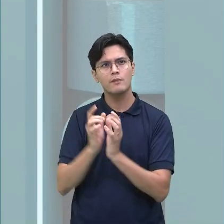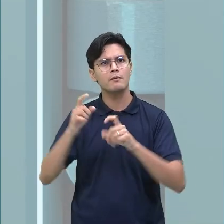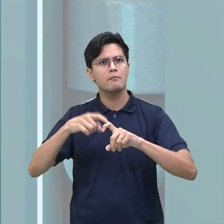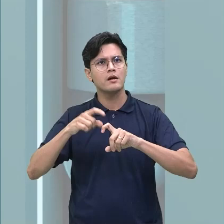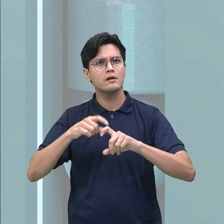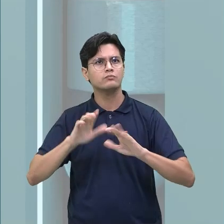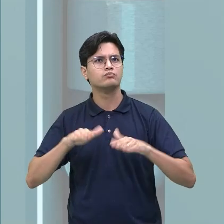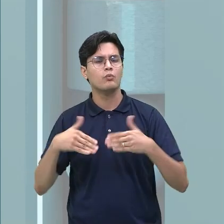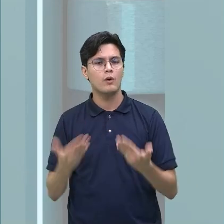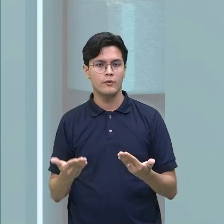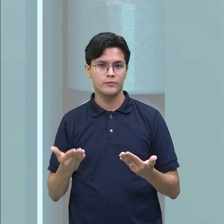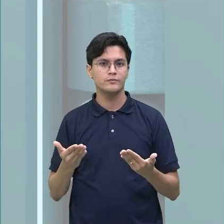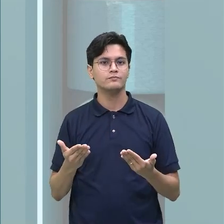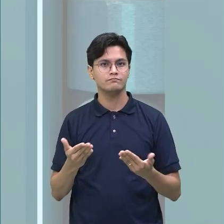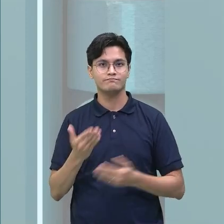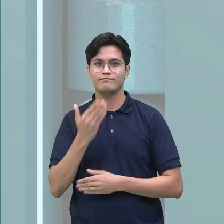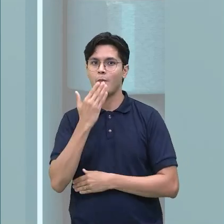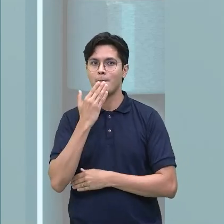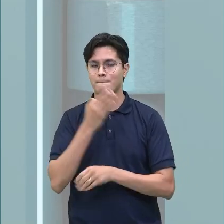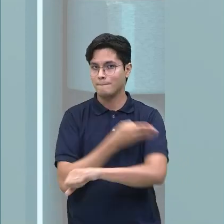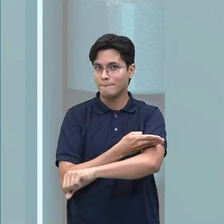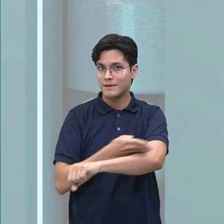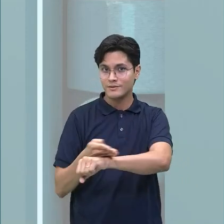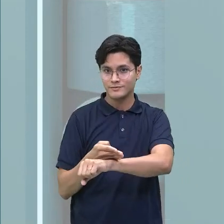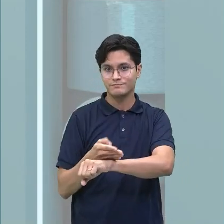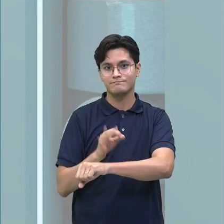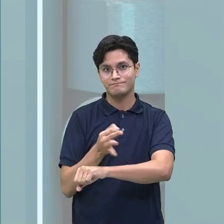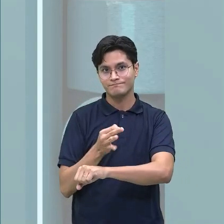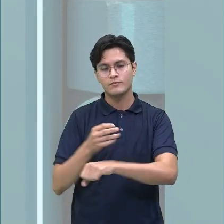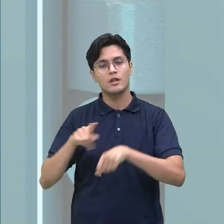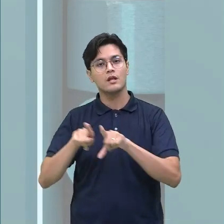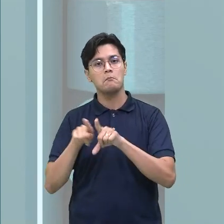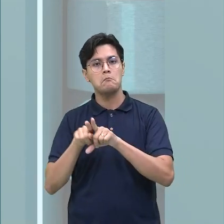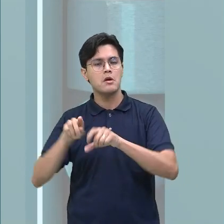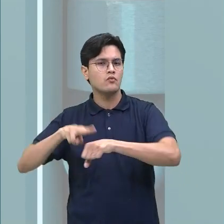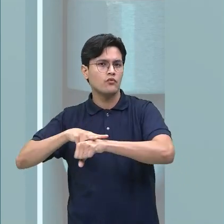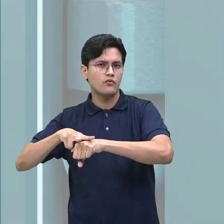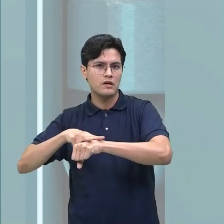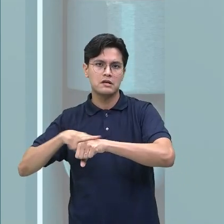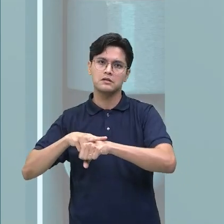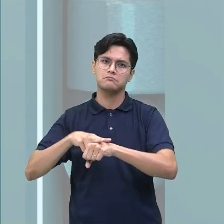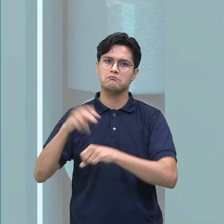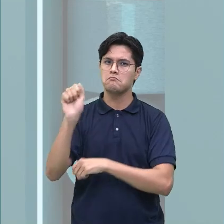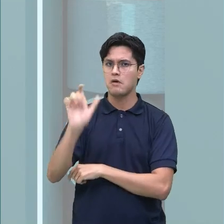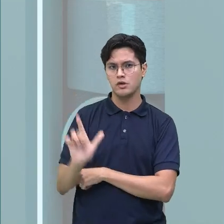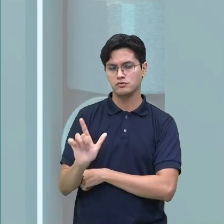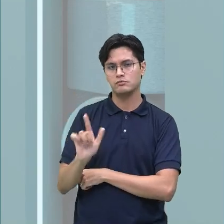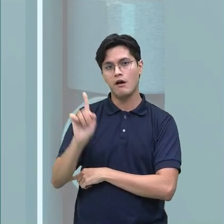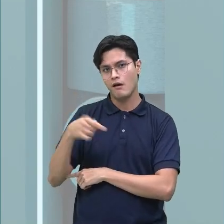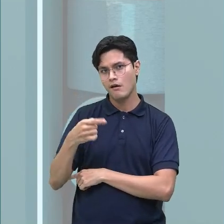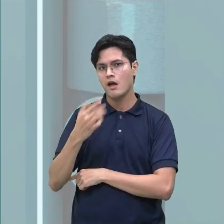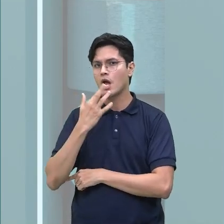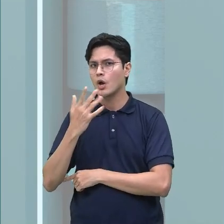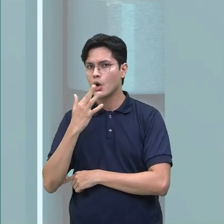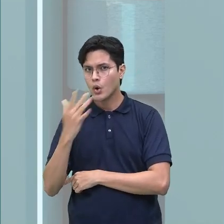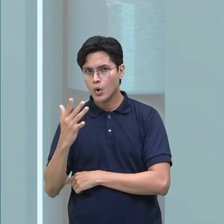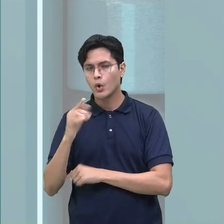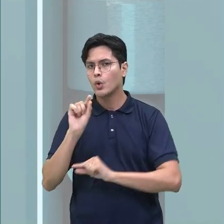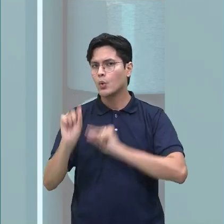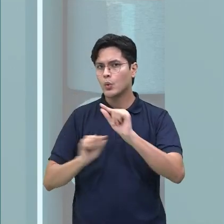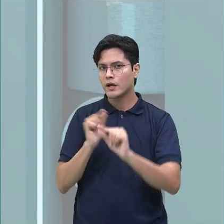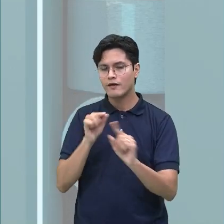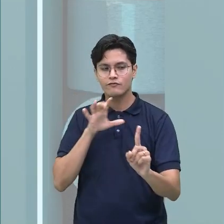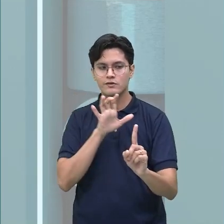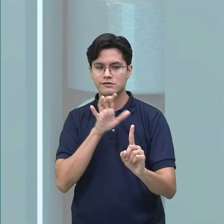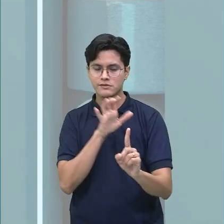cirurgia? O branco, né? O verde, o azul, que são cores que acalmam, relaxam.